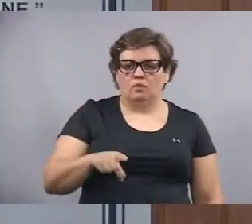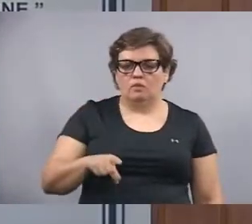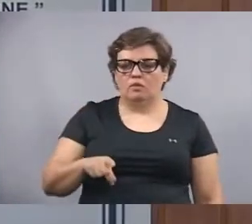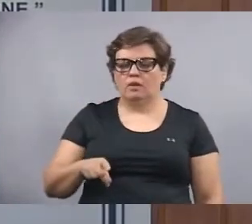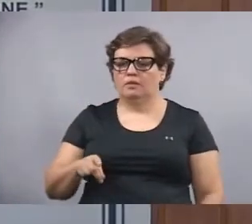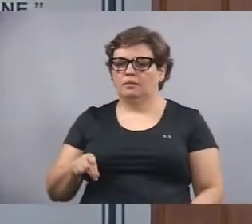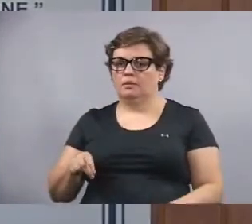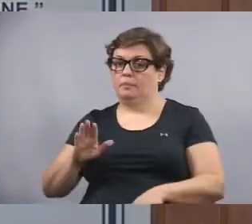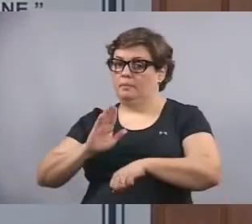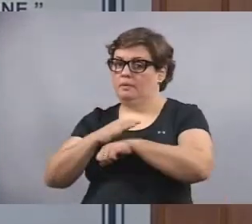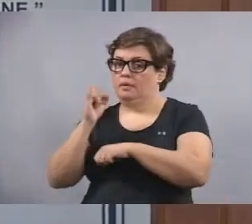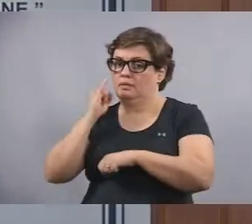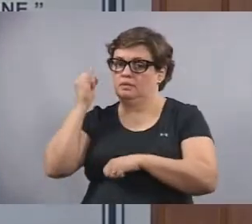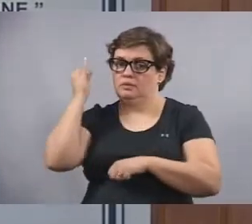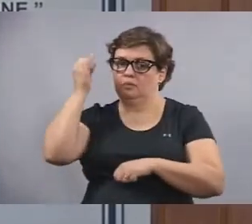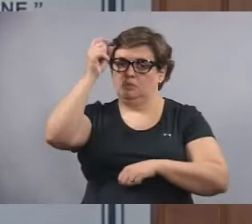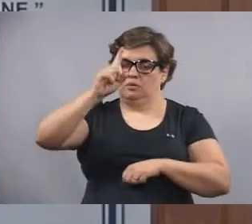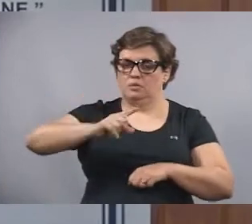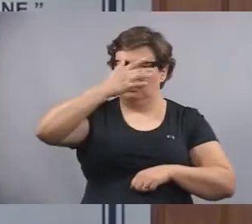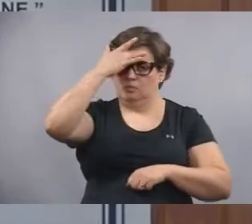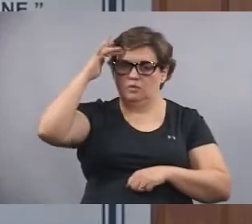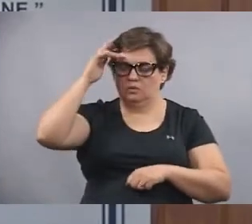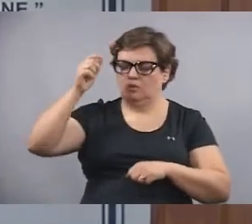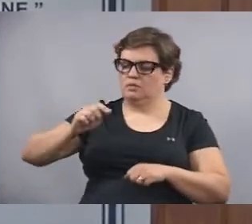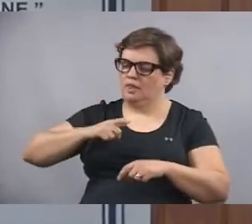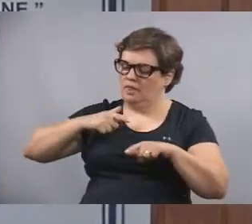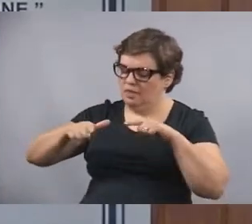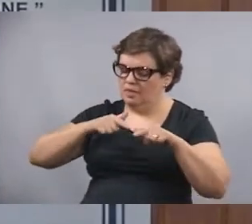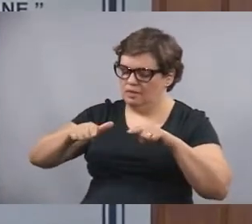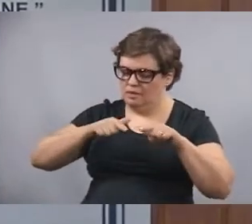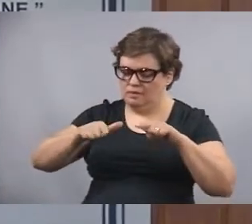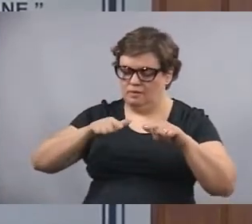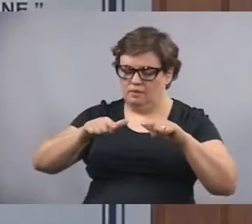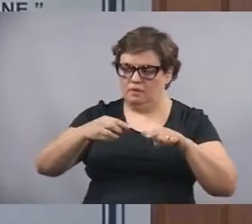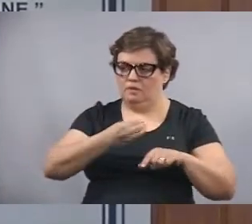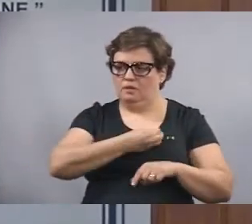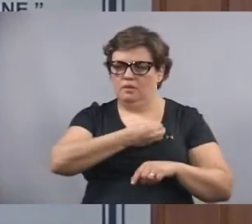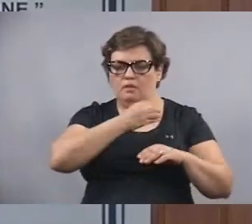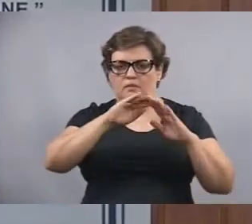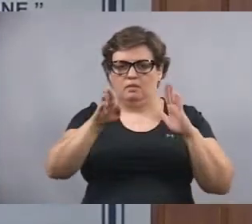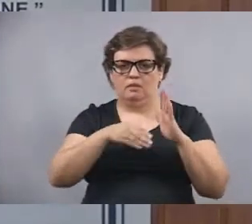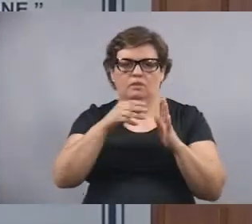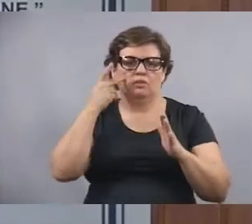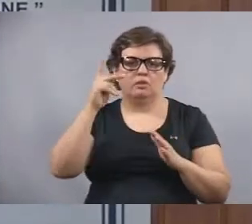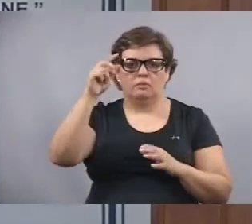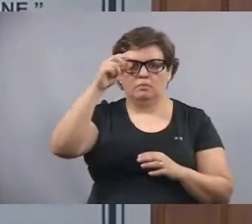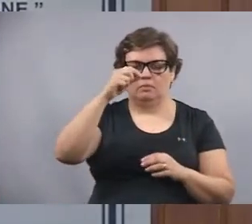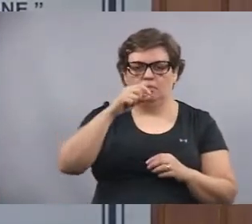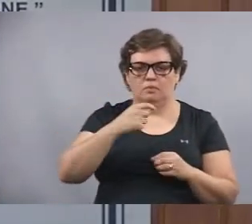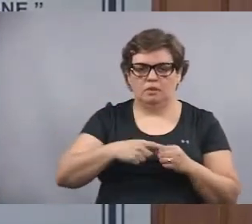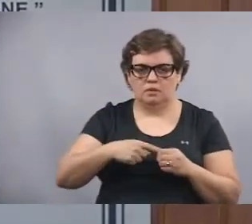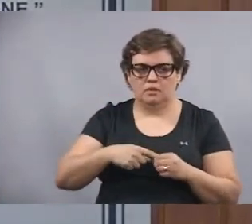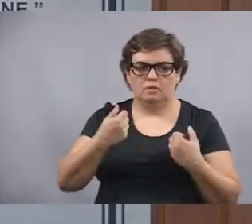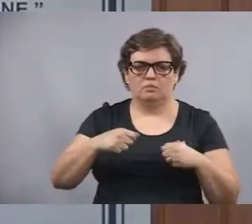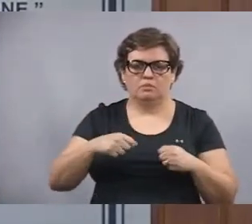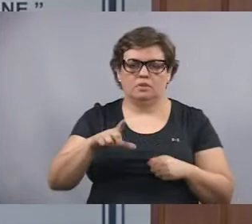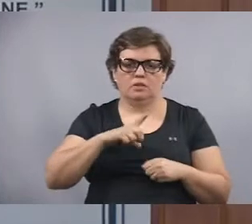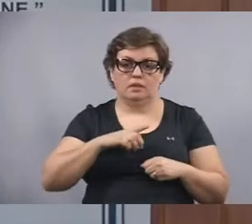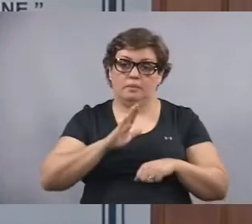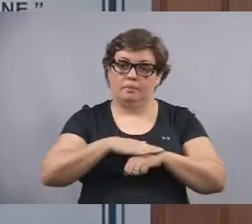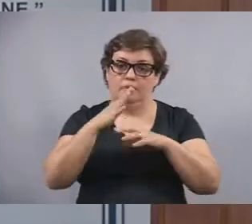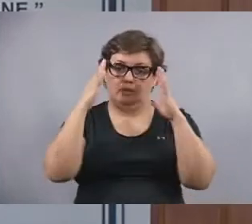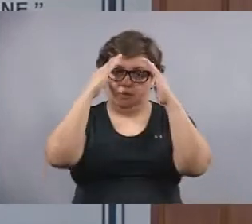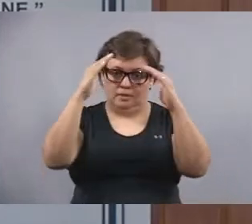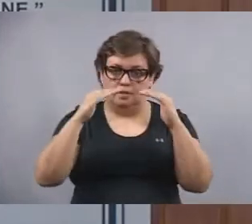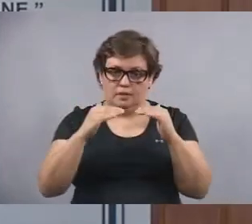como prioridade, são pessoas que se dedicaram a vida inteira ao município e precisam ser tratados com respeito.